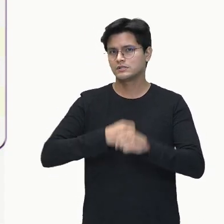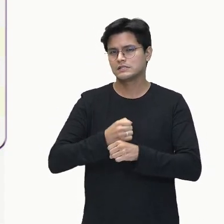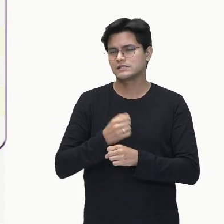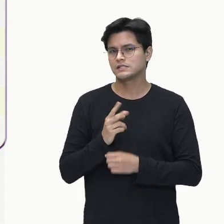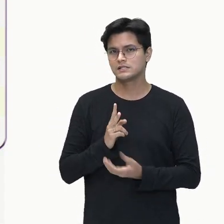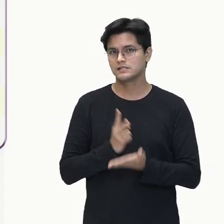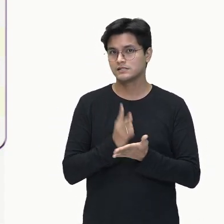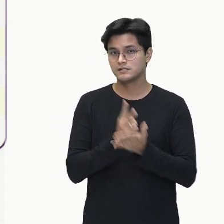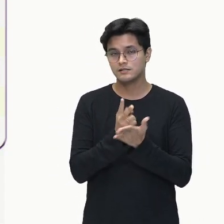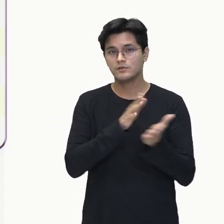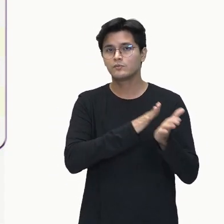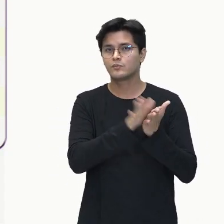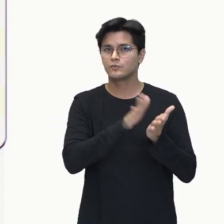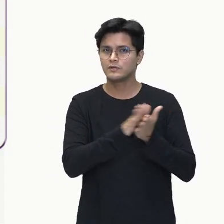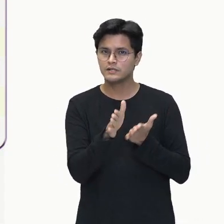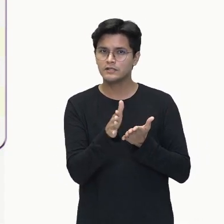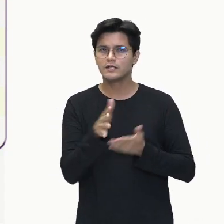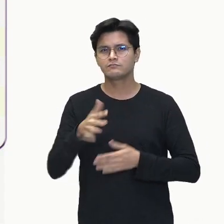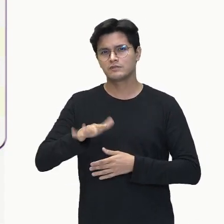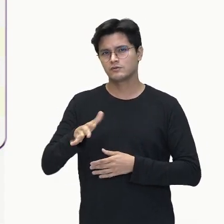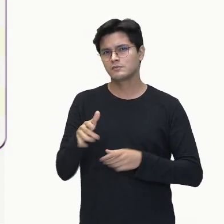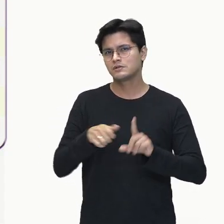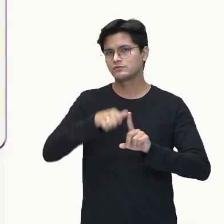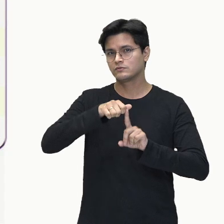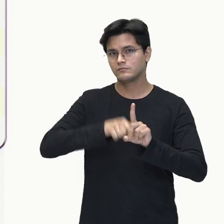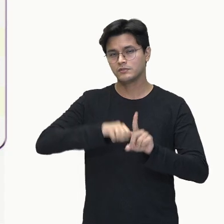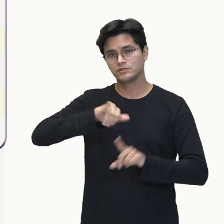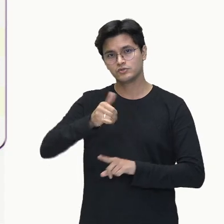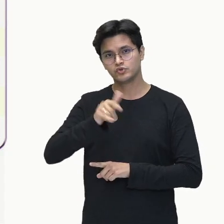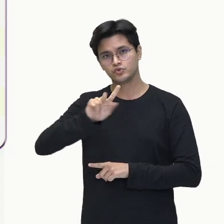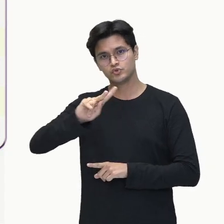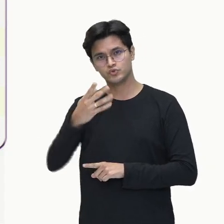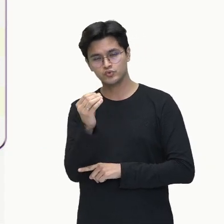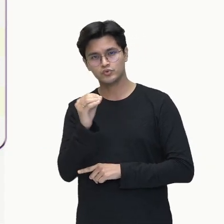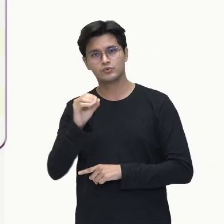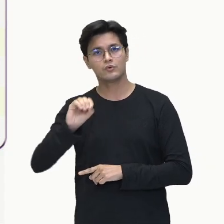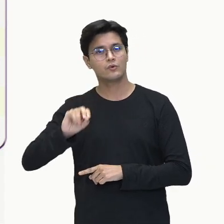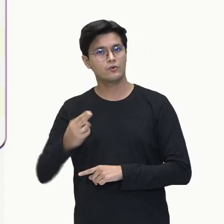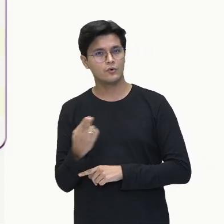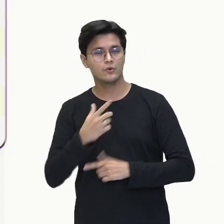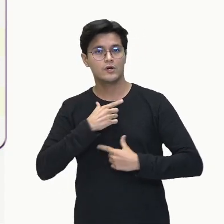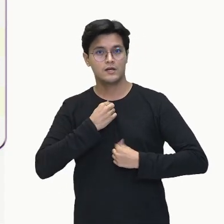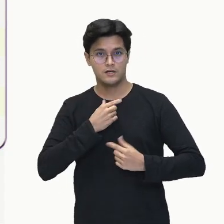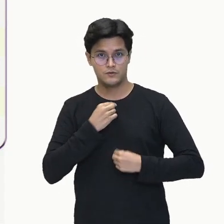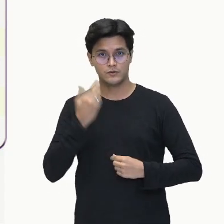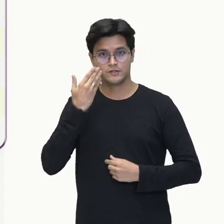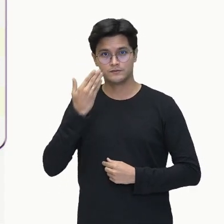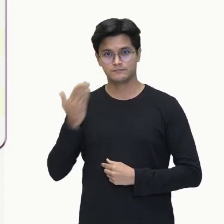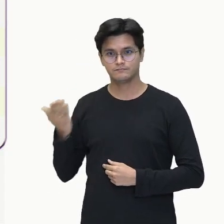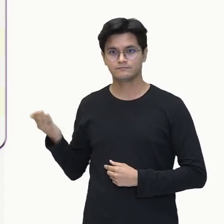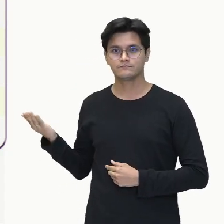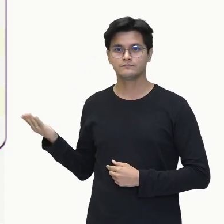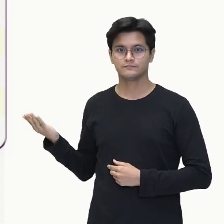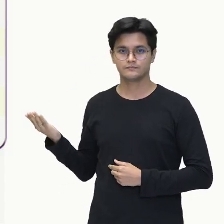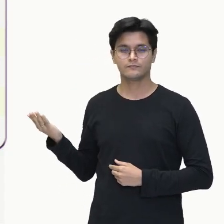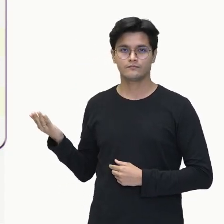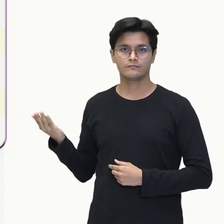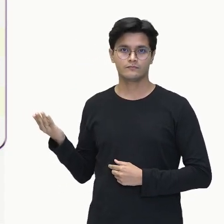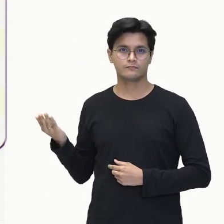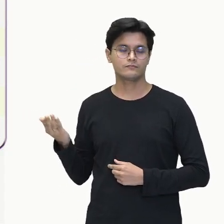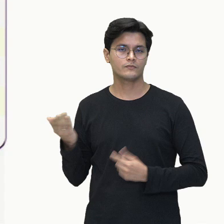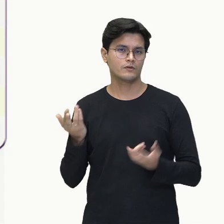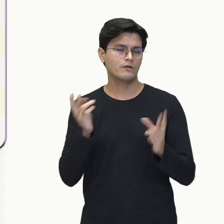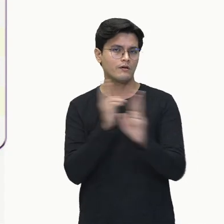ele é publicado lá na metade do ano ali, julho, agosto, tá? E esse aqui que nós estamos vendo está se